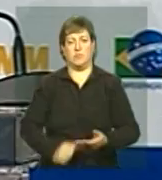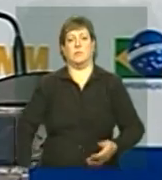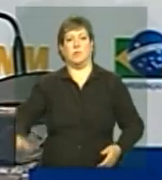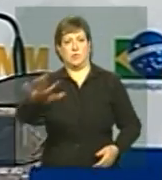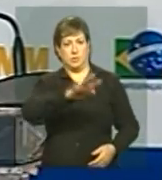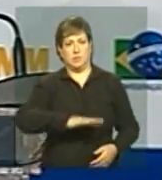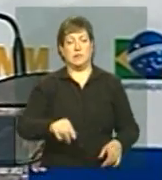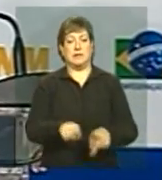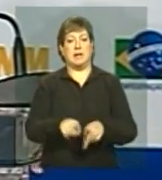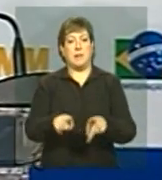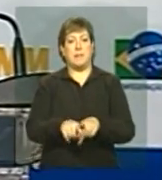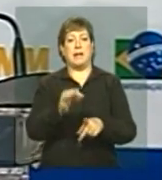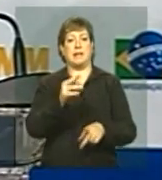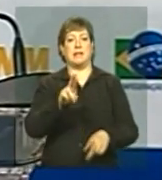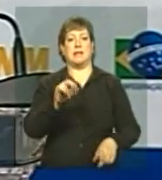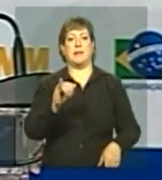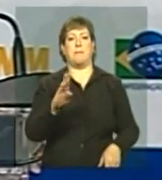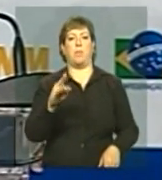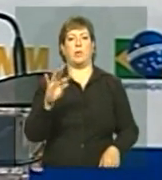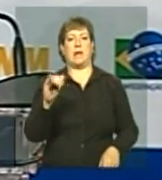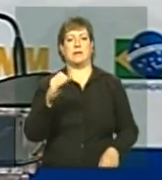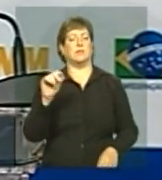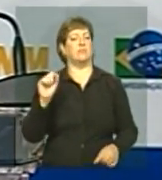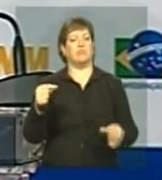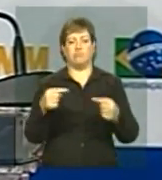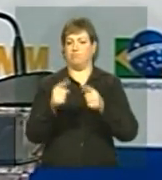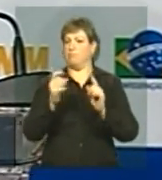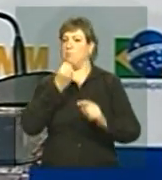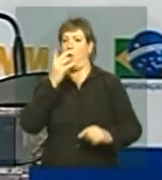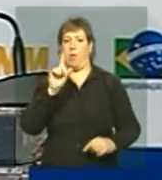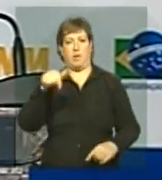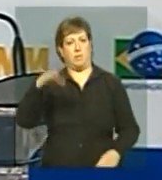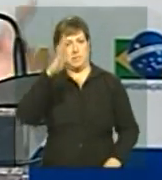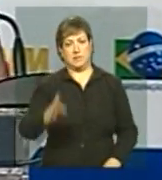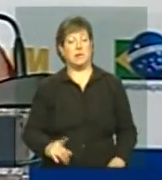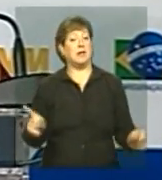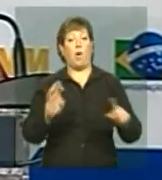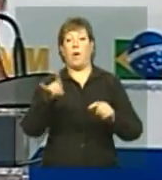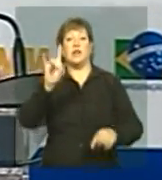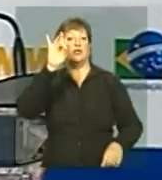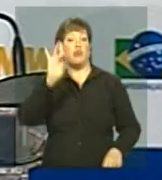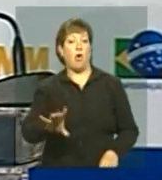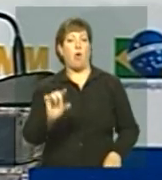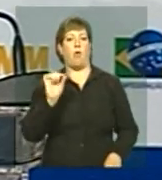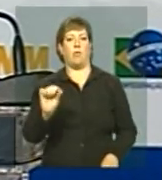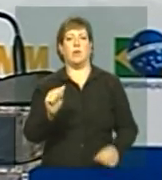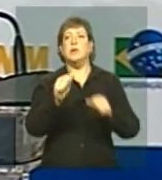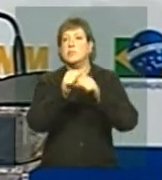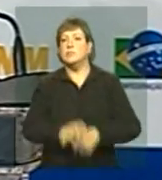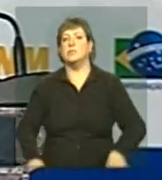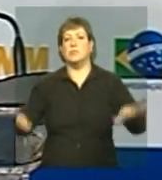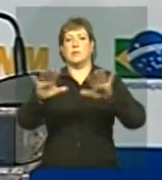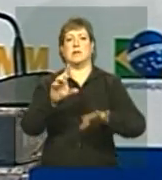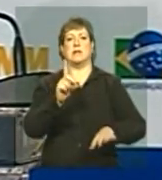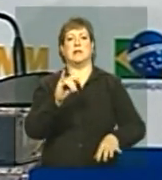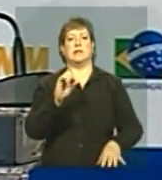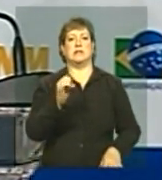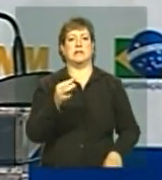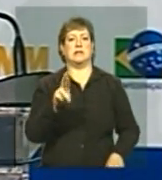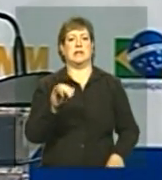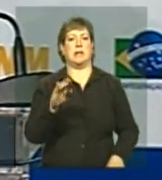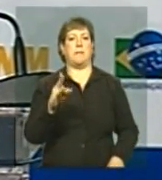uma distribuição e uma tributação inadequada no Brasil. Não é só a distribuição que é inadequada, não.